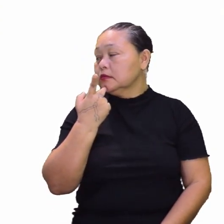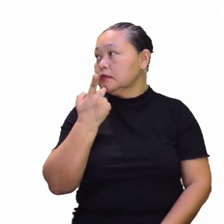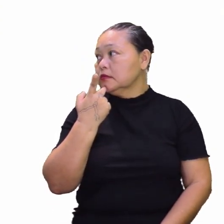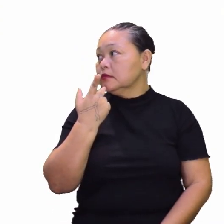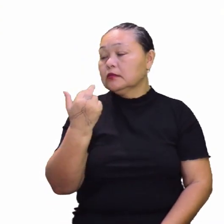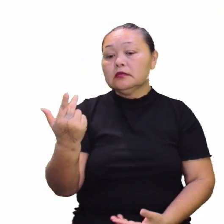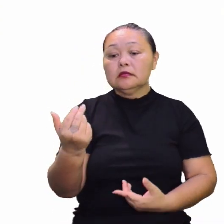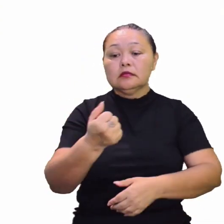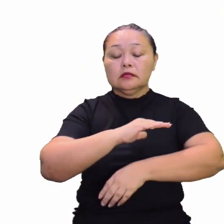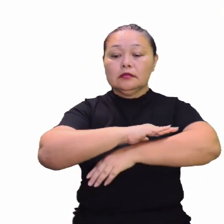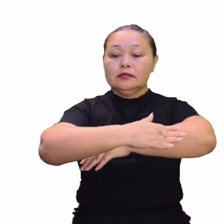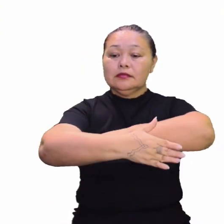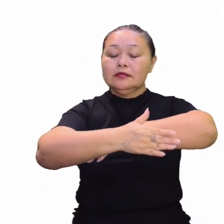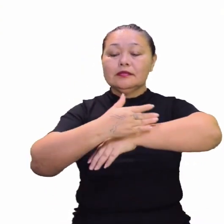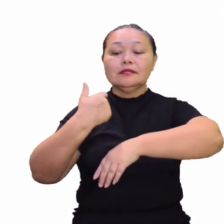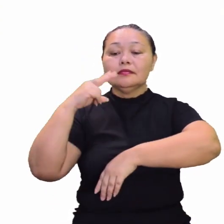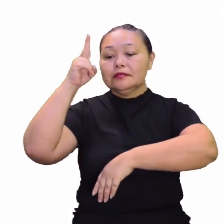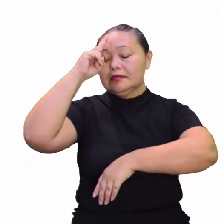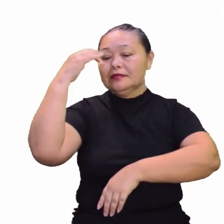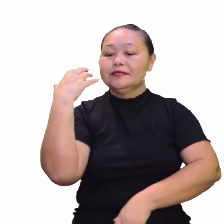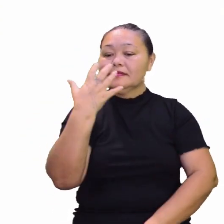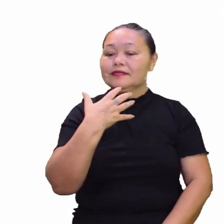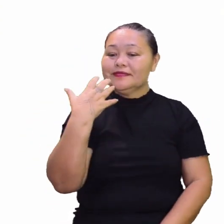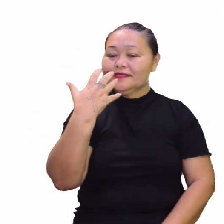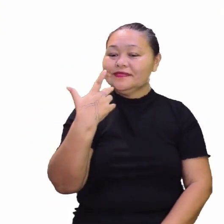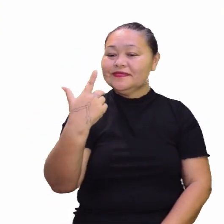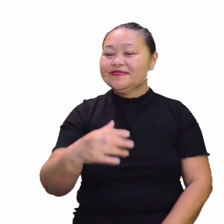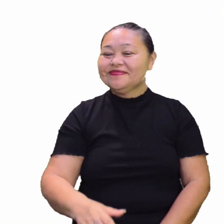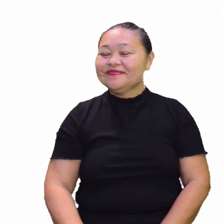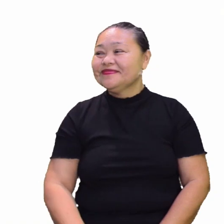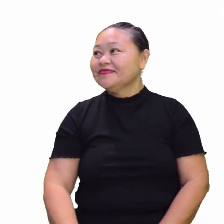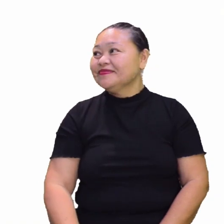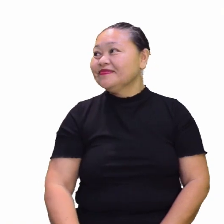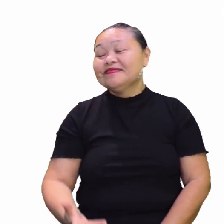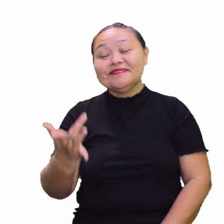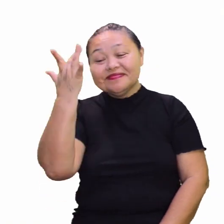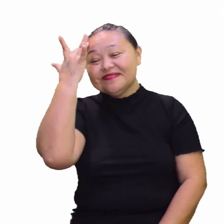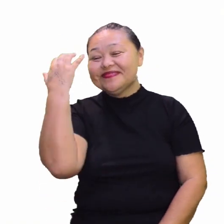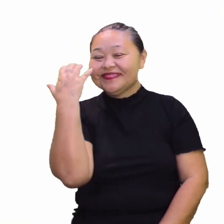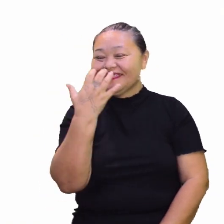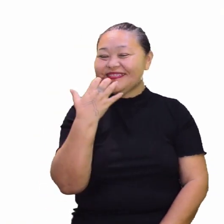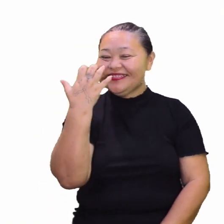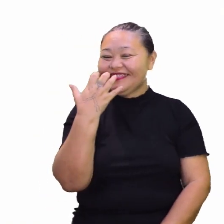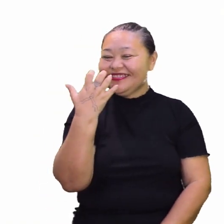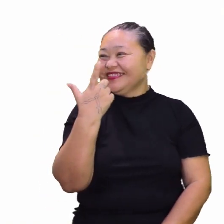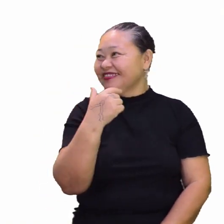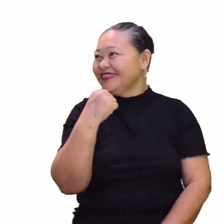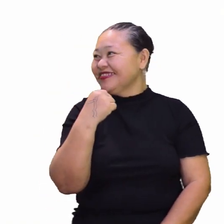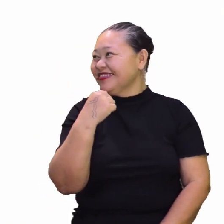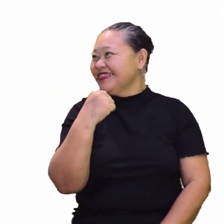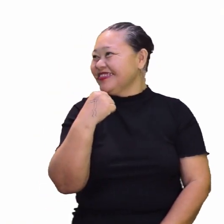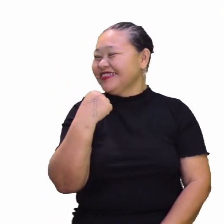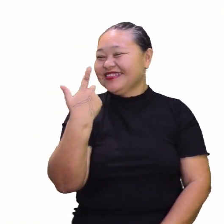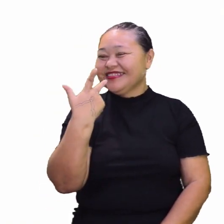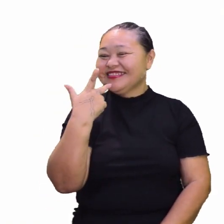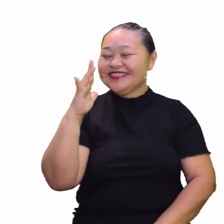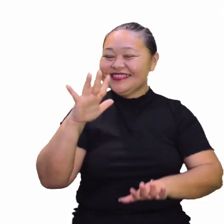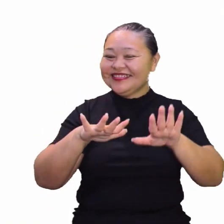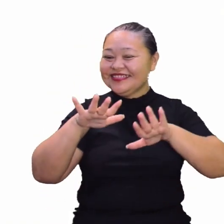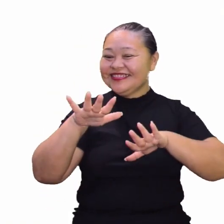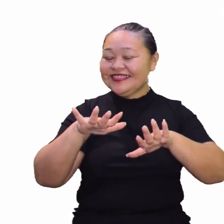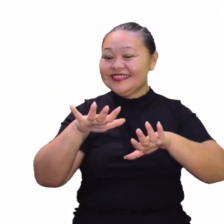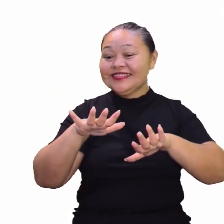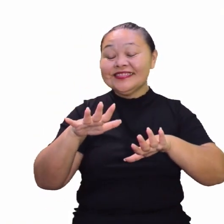fosse estradas, eu lembrei de uma música, do Garantido. Como que é essa música? Eu não sei cantar, vou só falar um pedaço. Ela diz mais ou menos